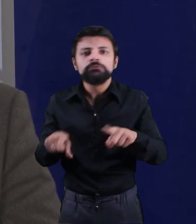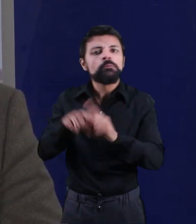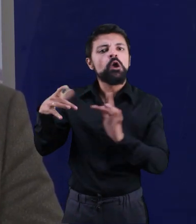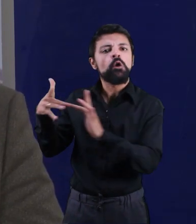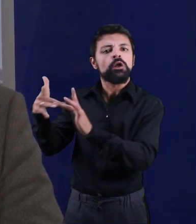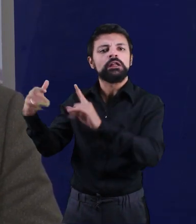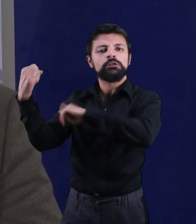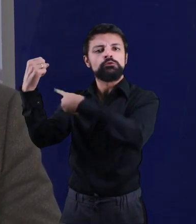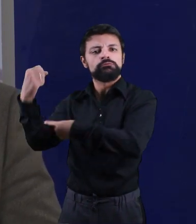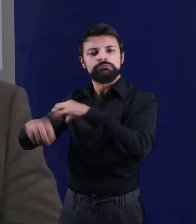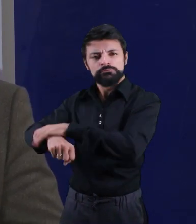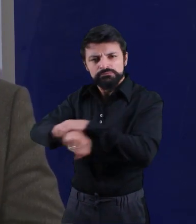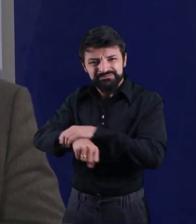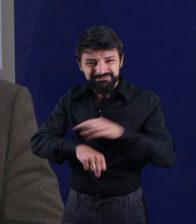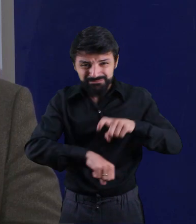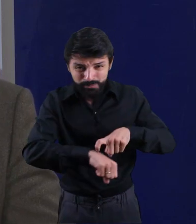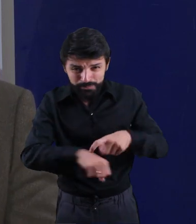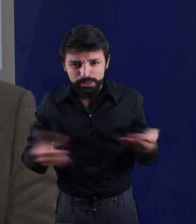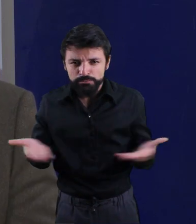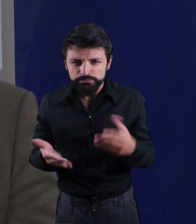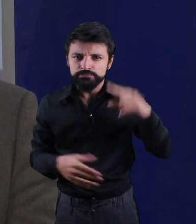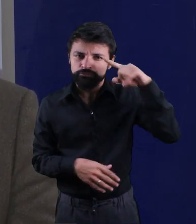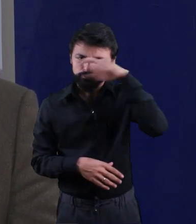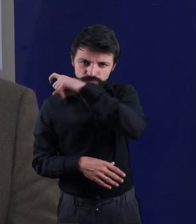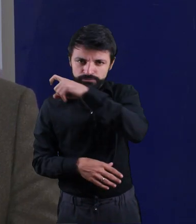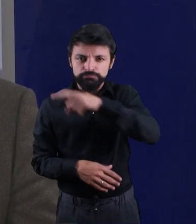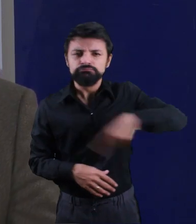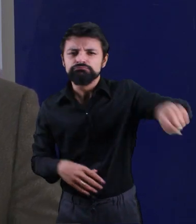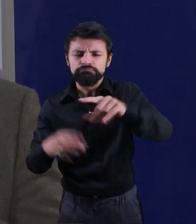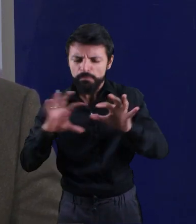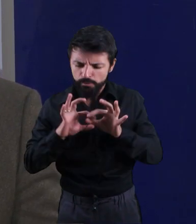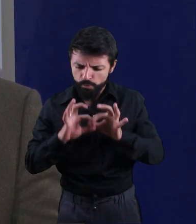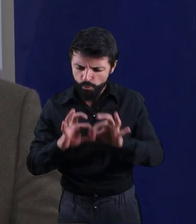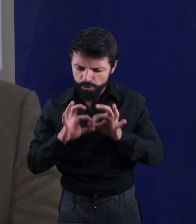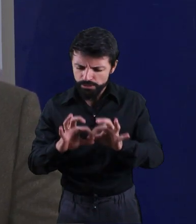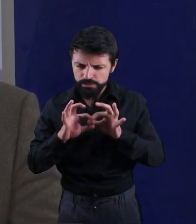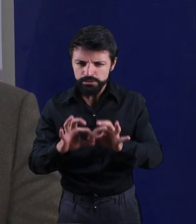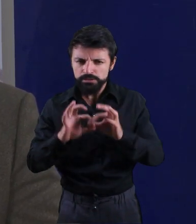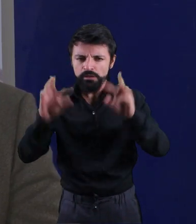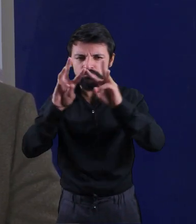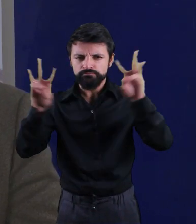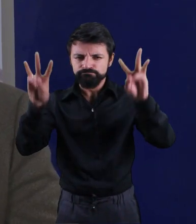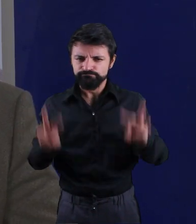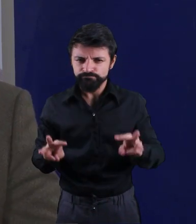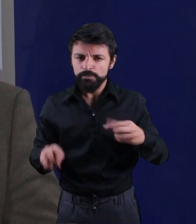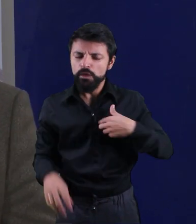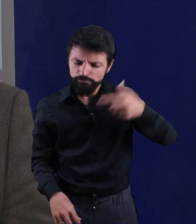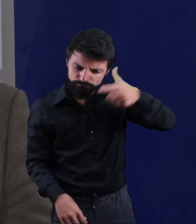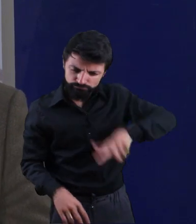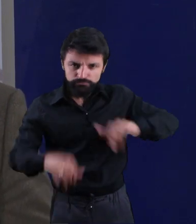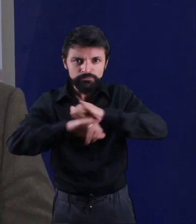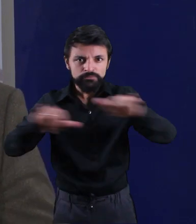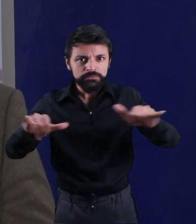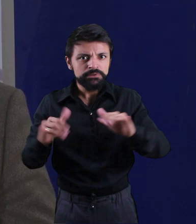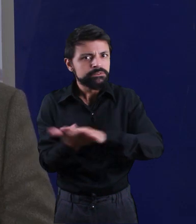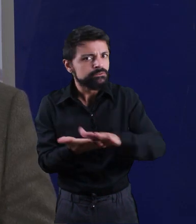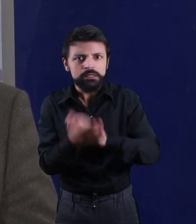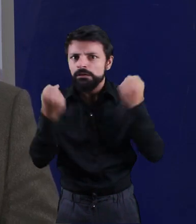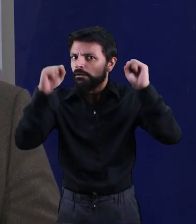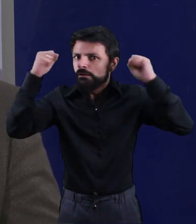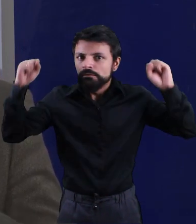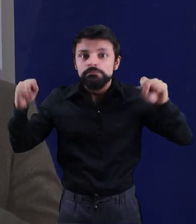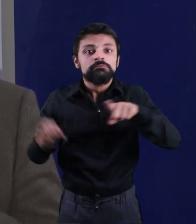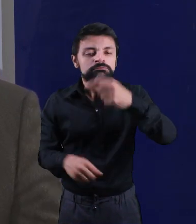de segurança este é um momento difícil e que deve ser de união da comunidade universitária e eu repito sem